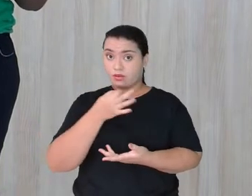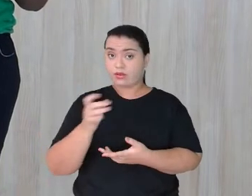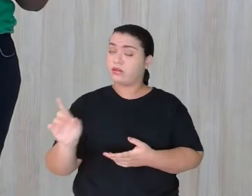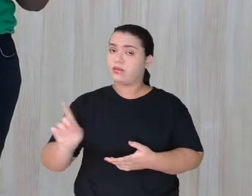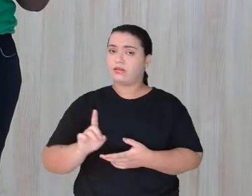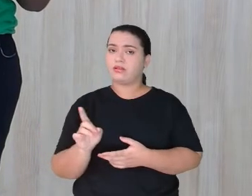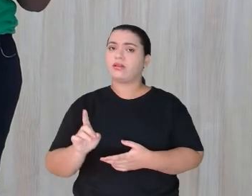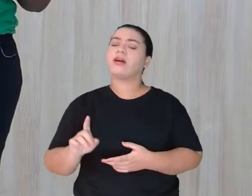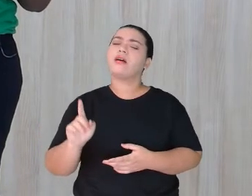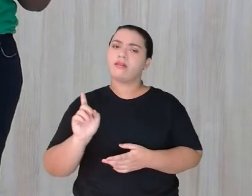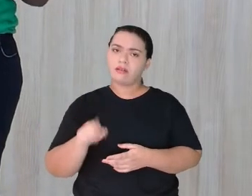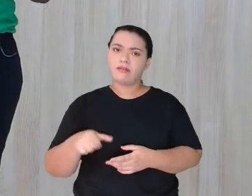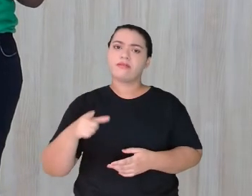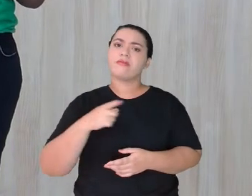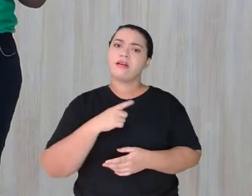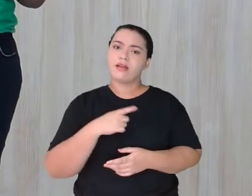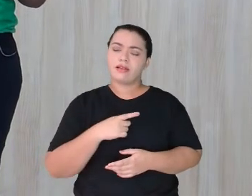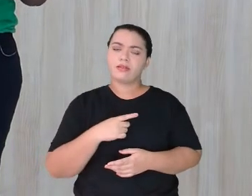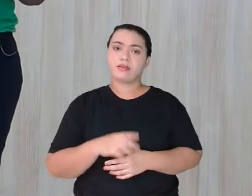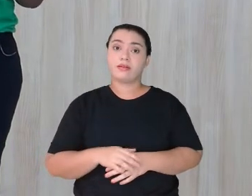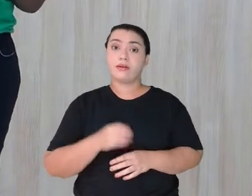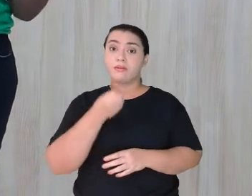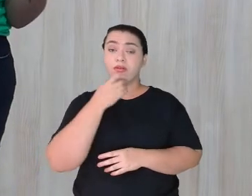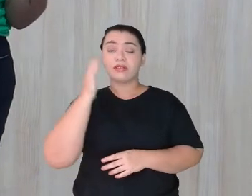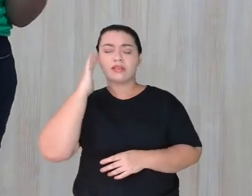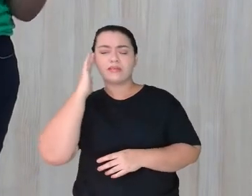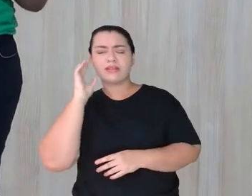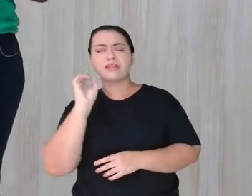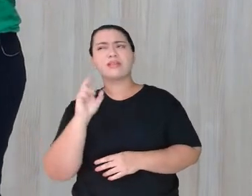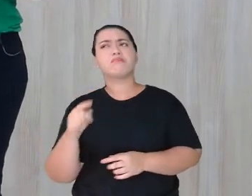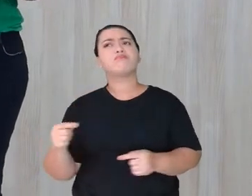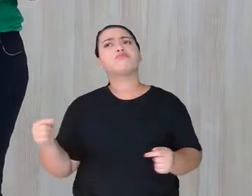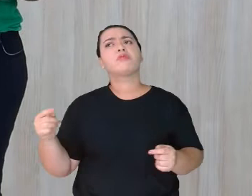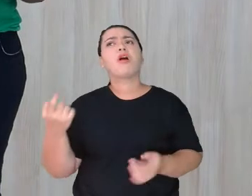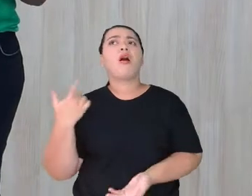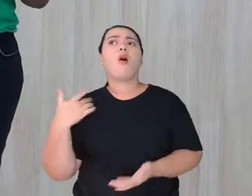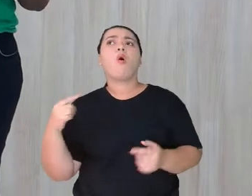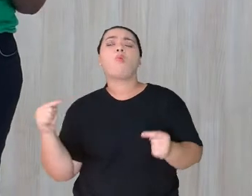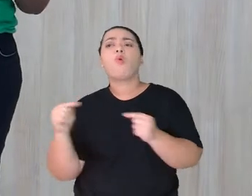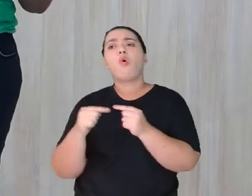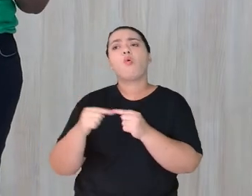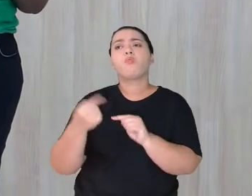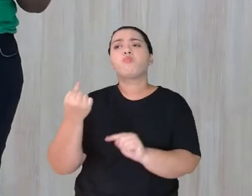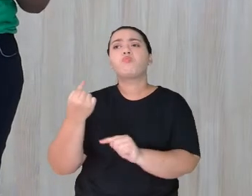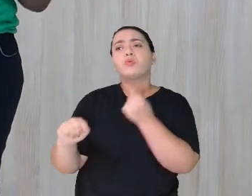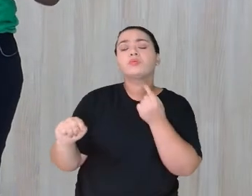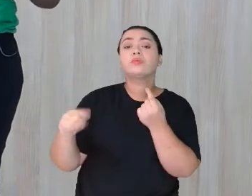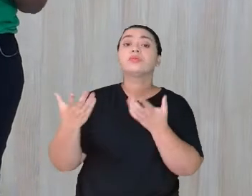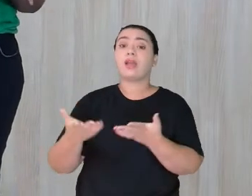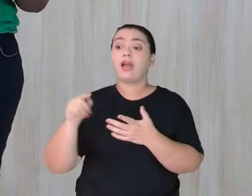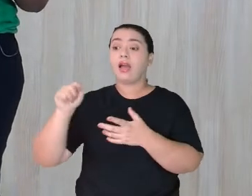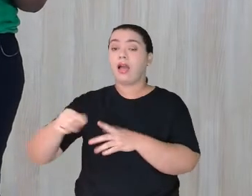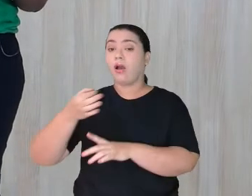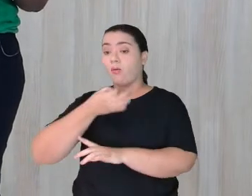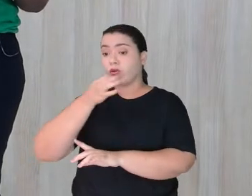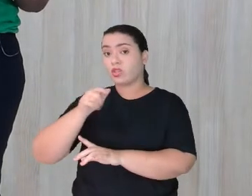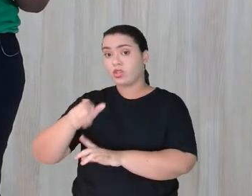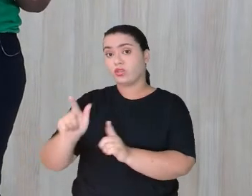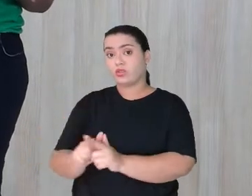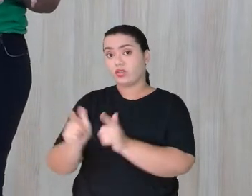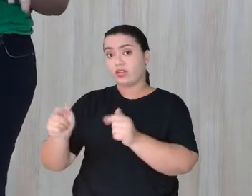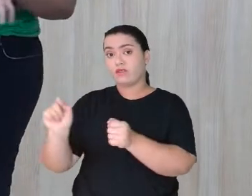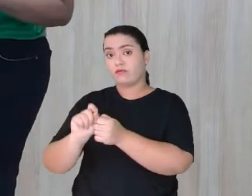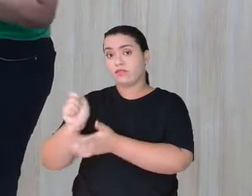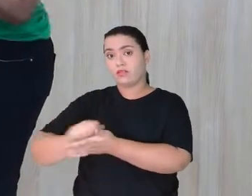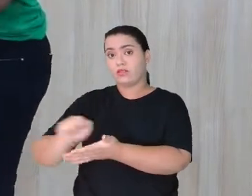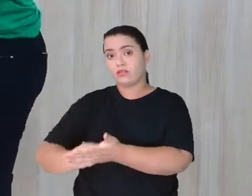sobre aquele texto. É bom saber se a gente concorda ou discorda da opinião do jornalista que produziu aquele texto,